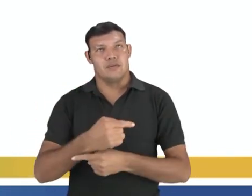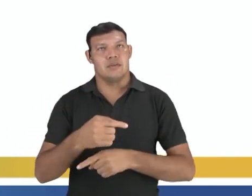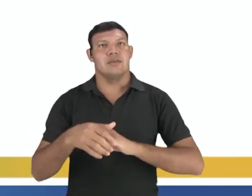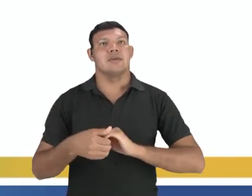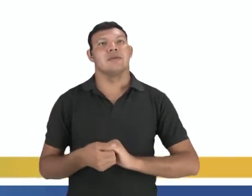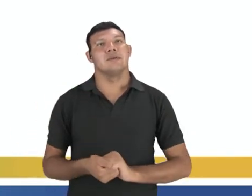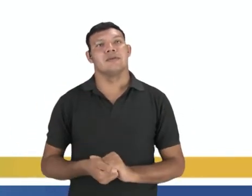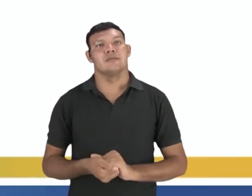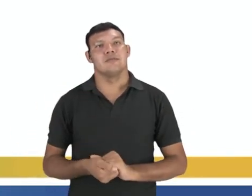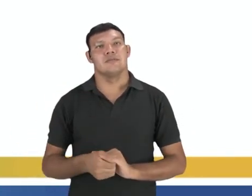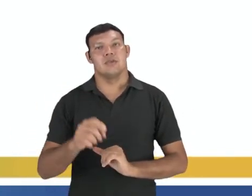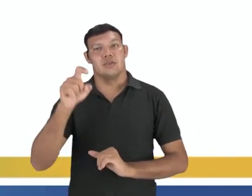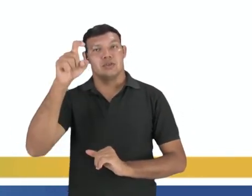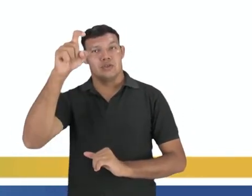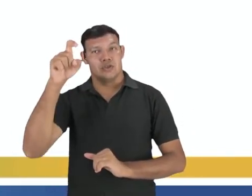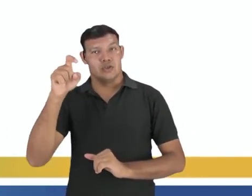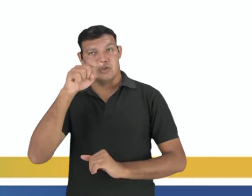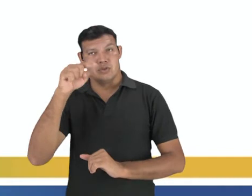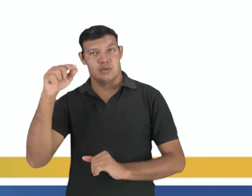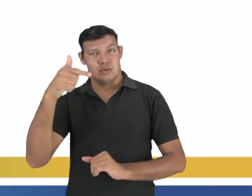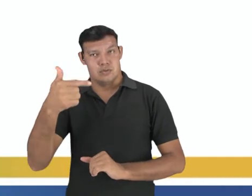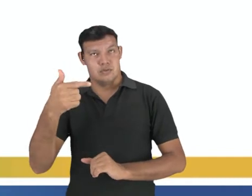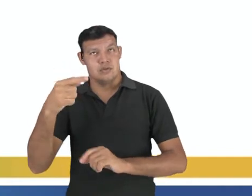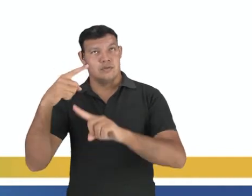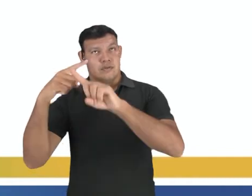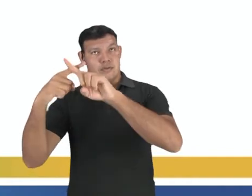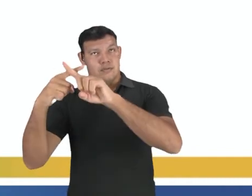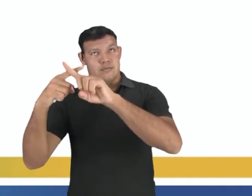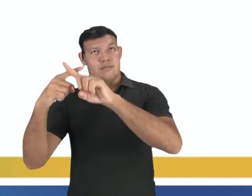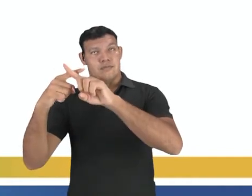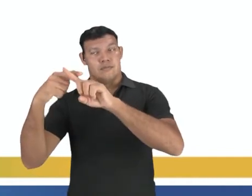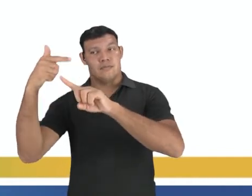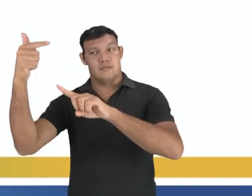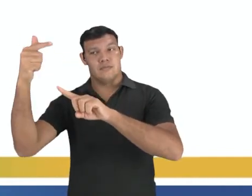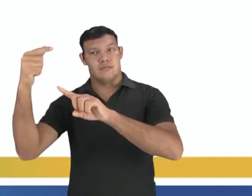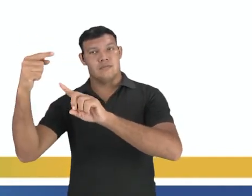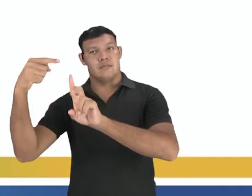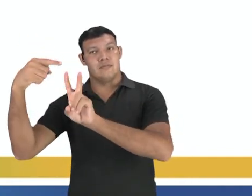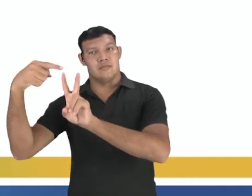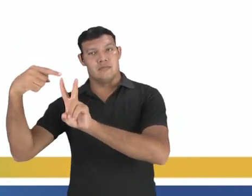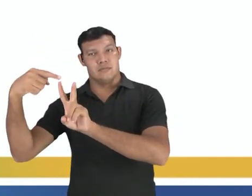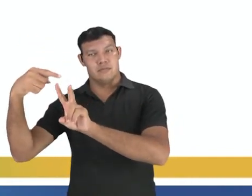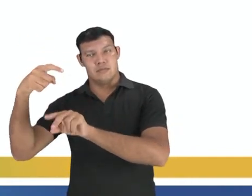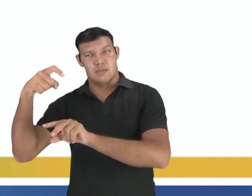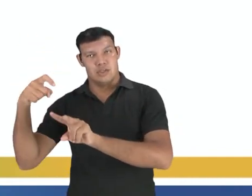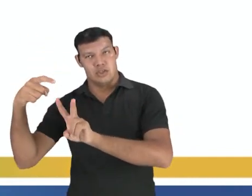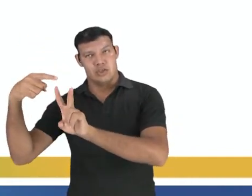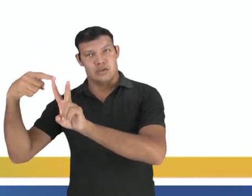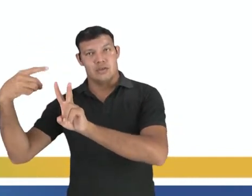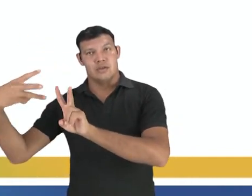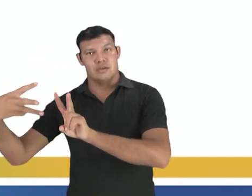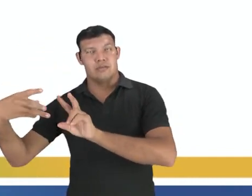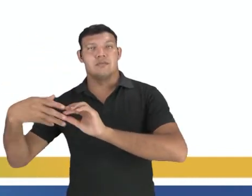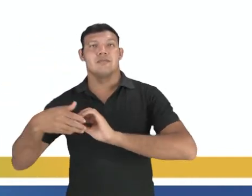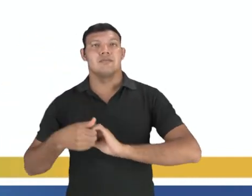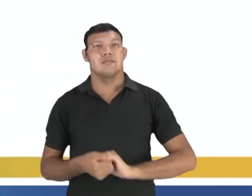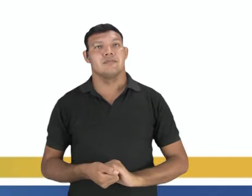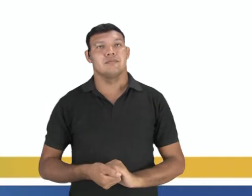primeiro pelo inverso do segundo, x sobre 2 vezes 2 sobre x raiz de